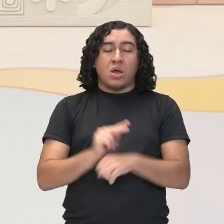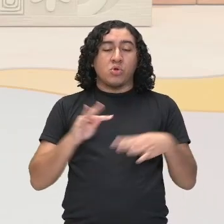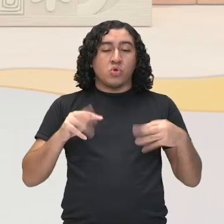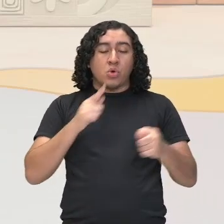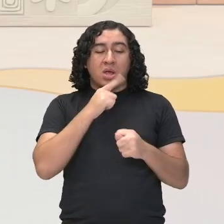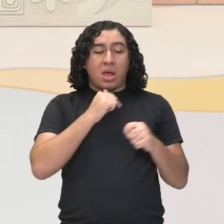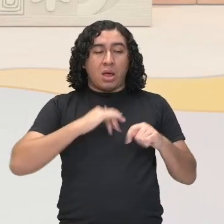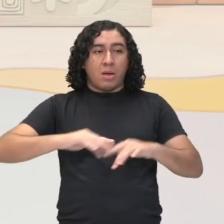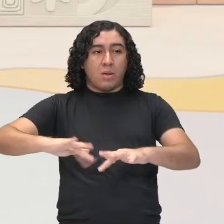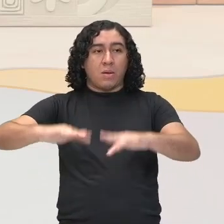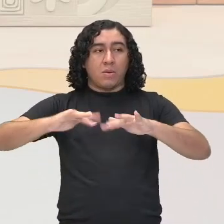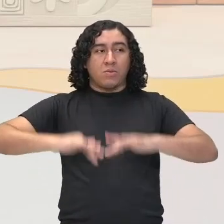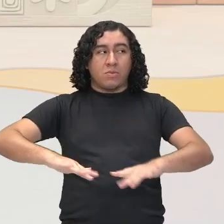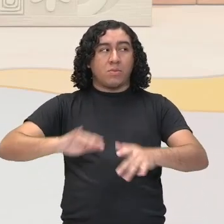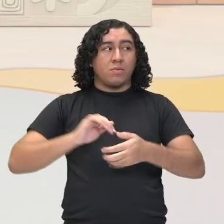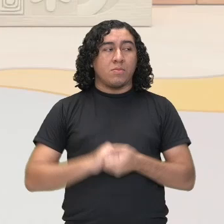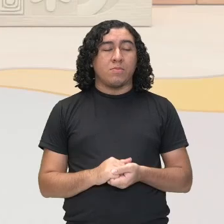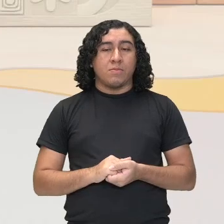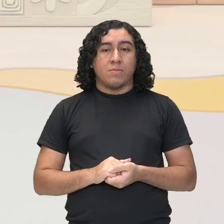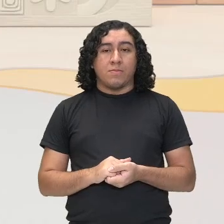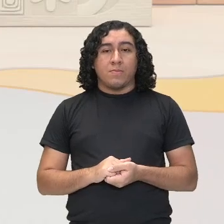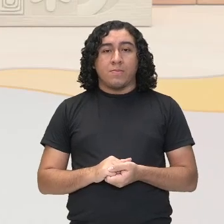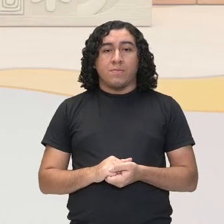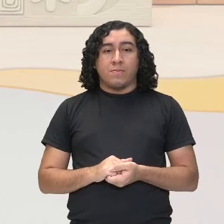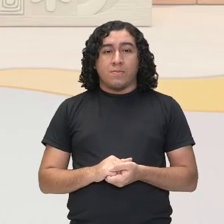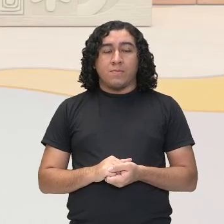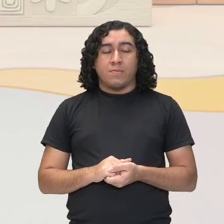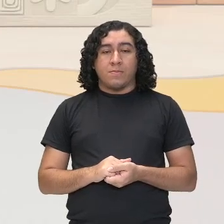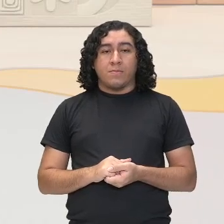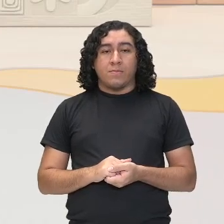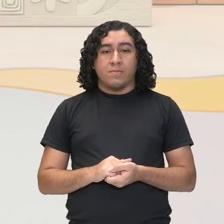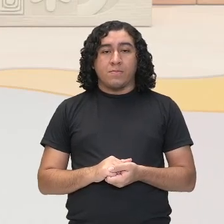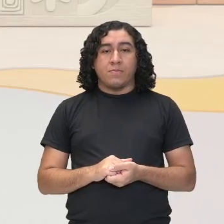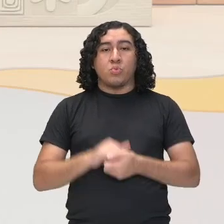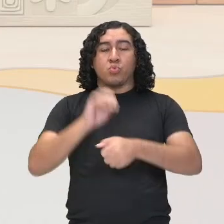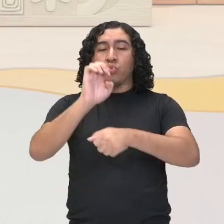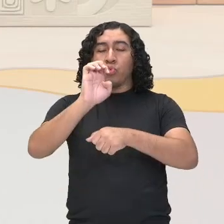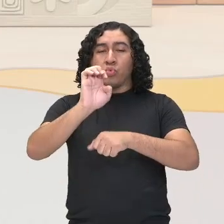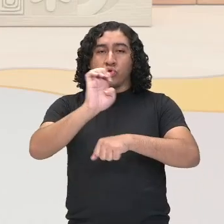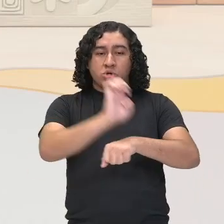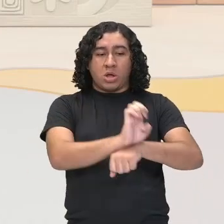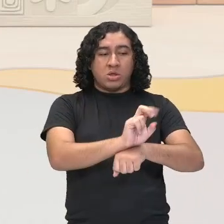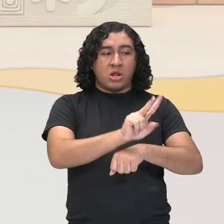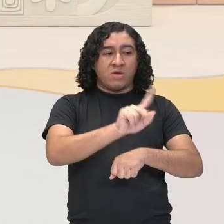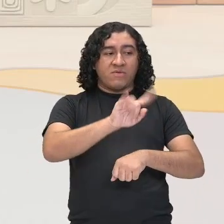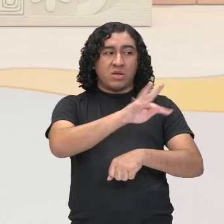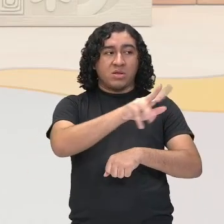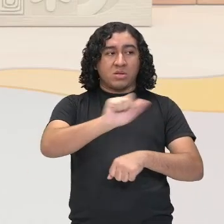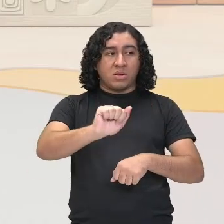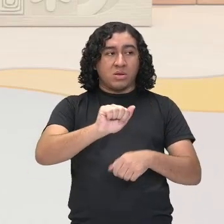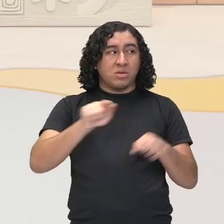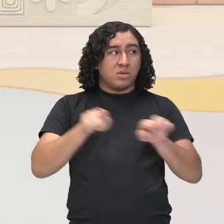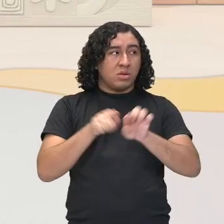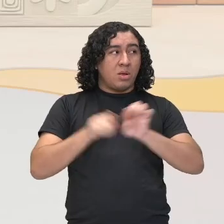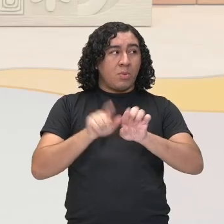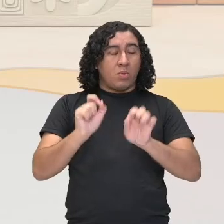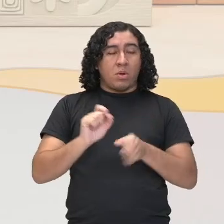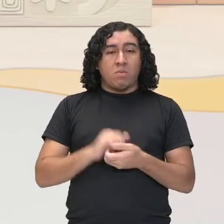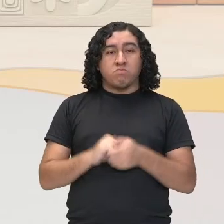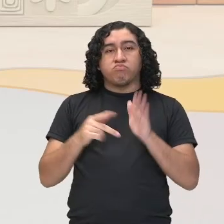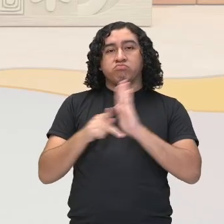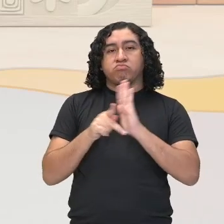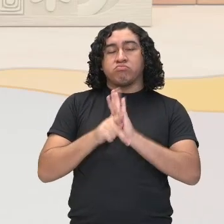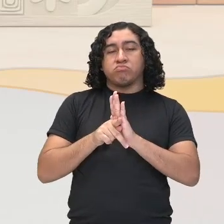mais frágeis. Então, o Estado vai ser Leviatã e os seres humanos as criaturas frágeis. Então, observem na